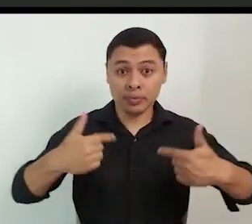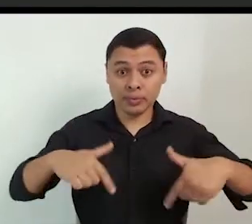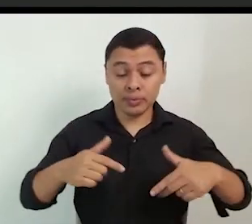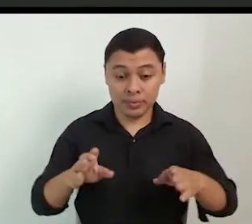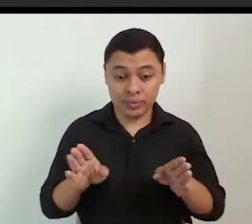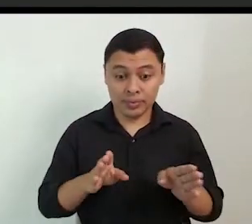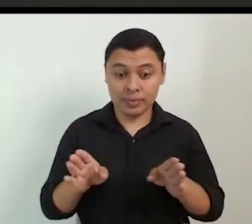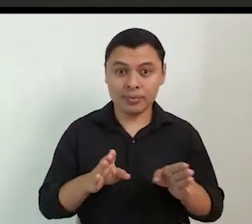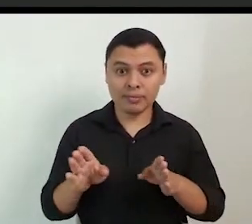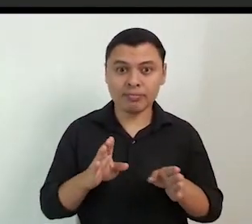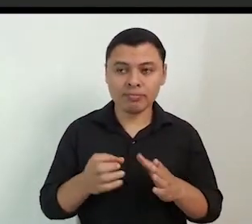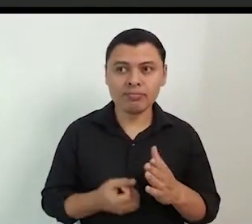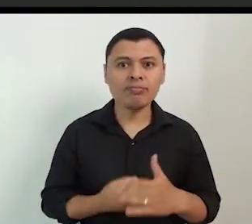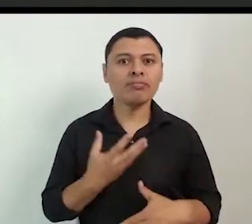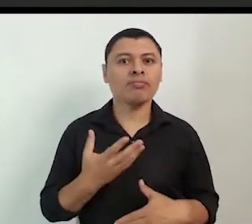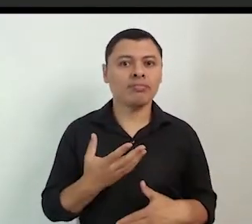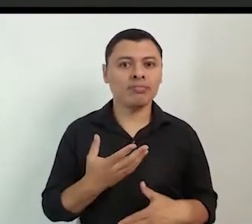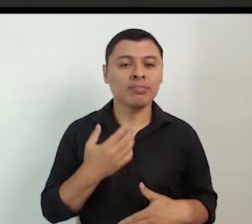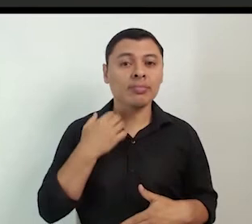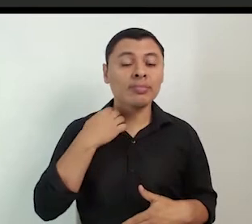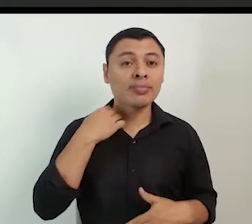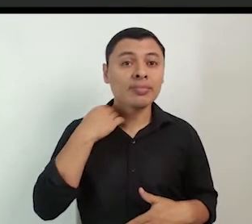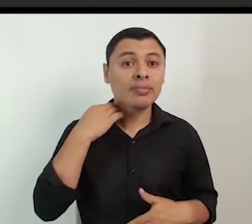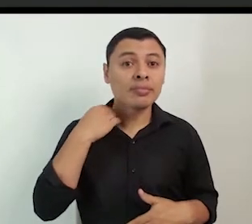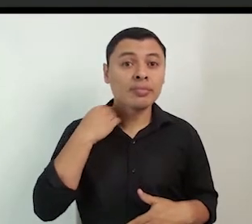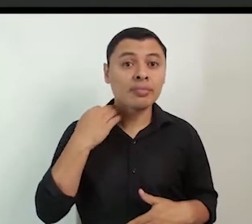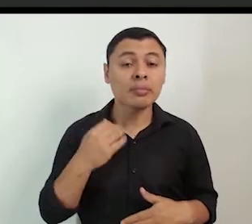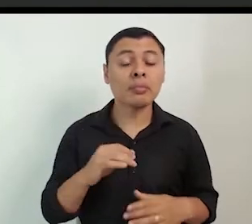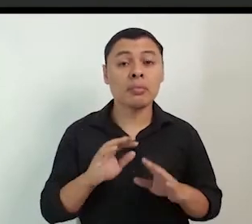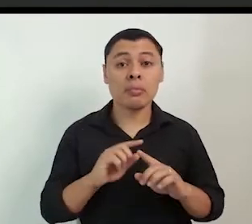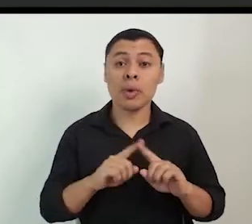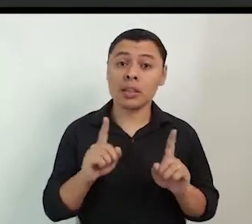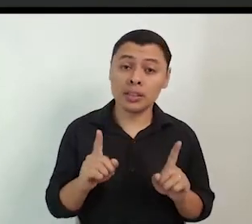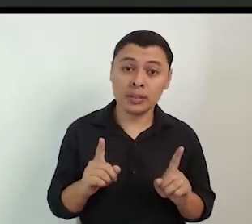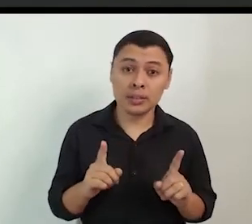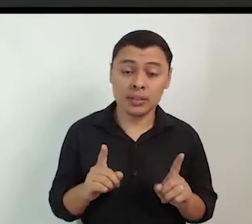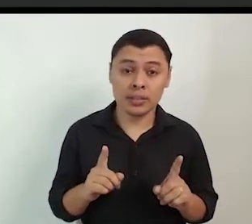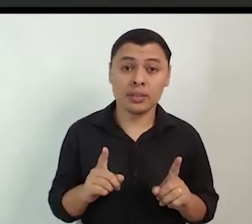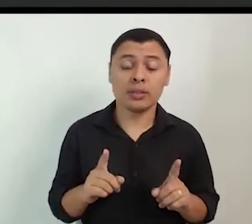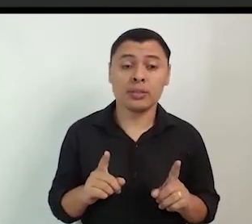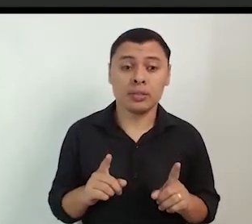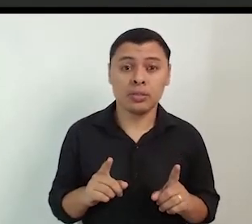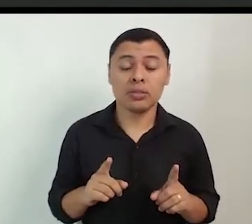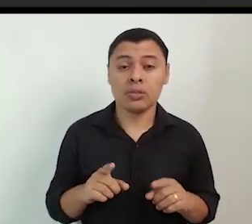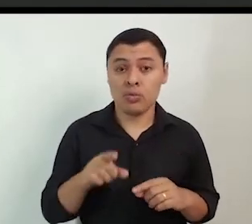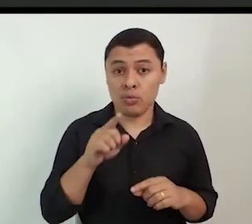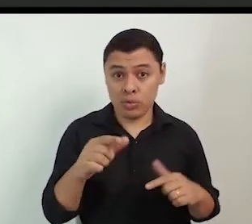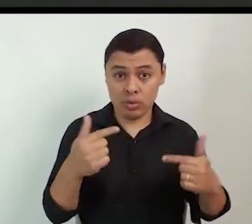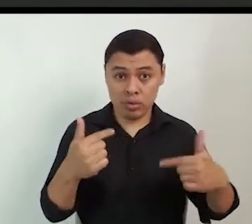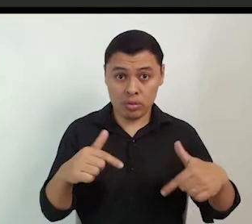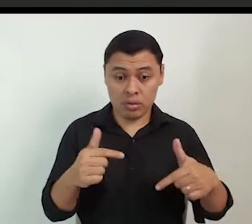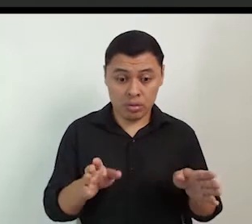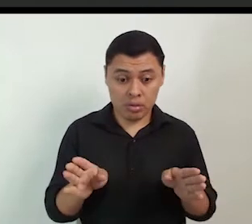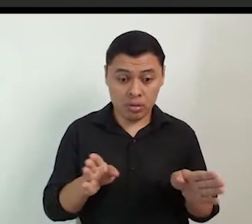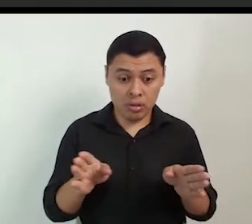acessibilidade. Entretanto, para você trabalhar com